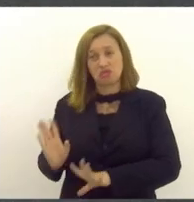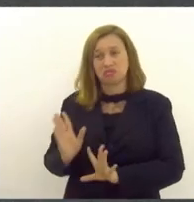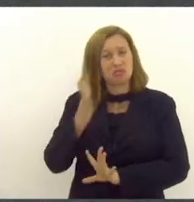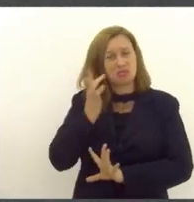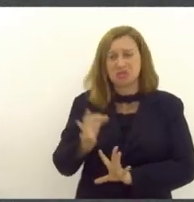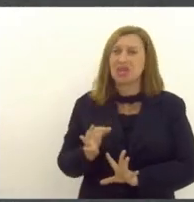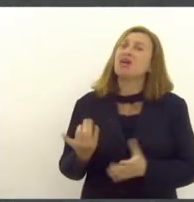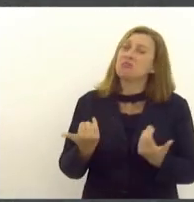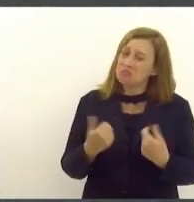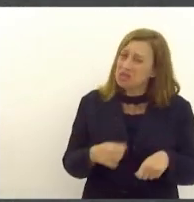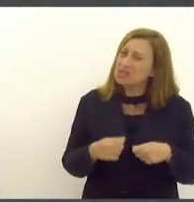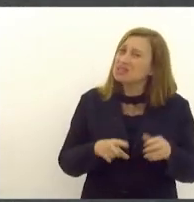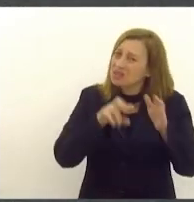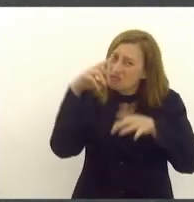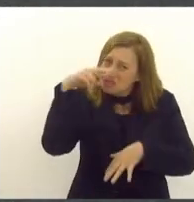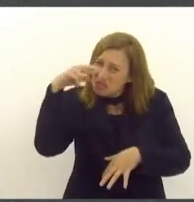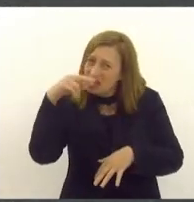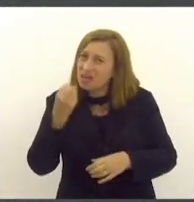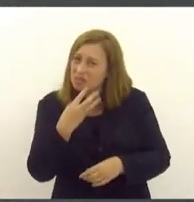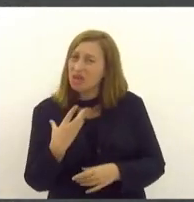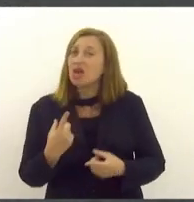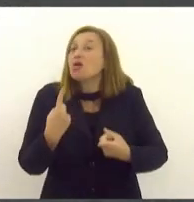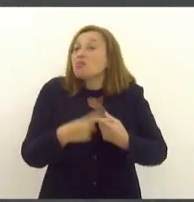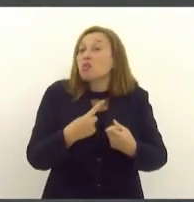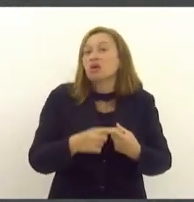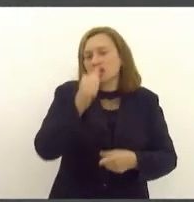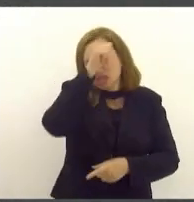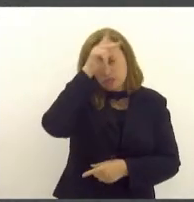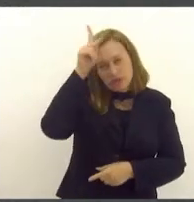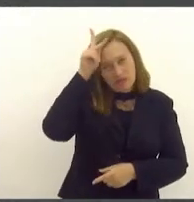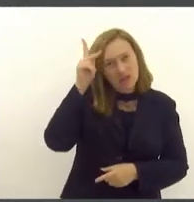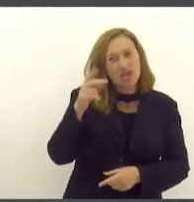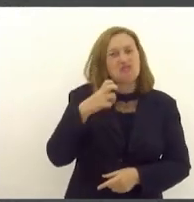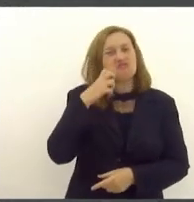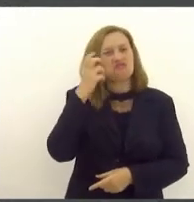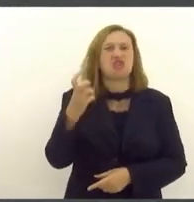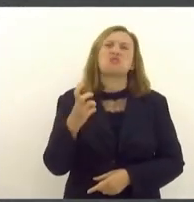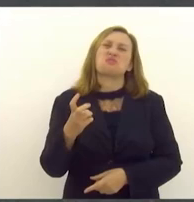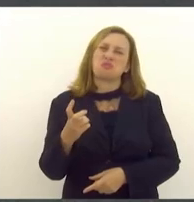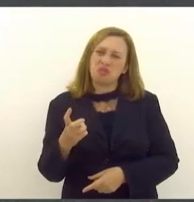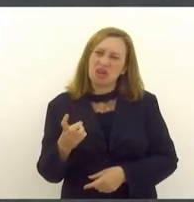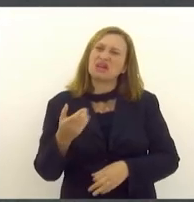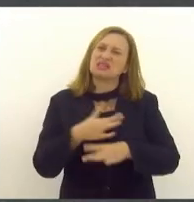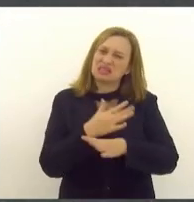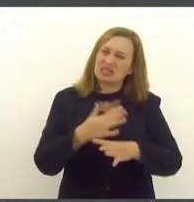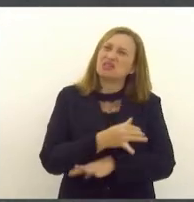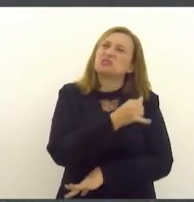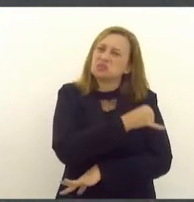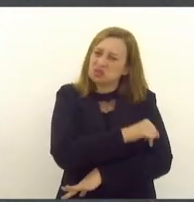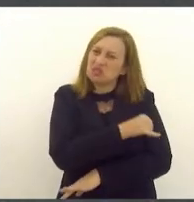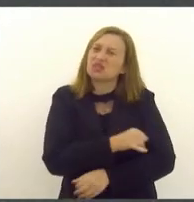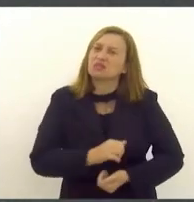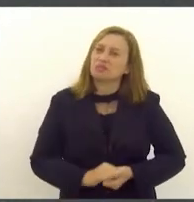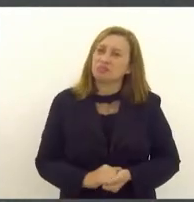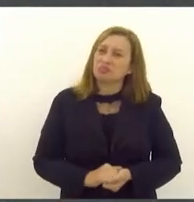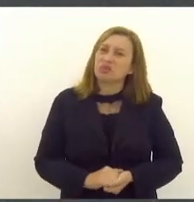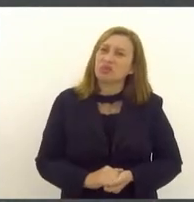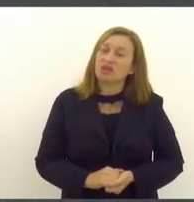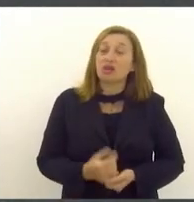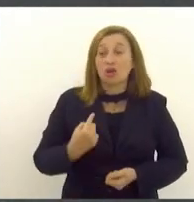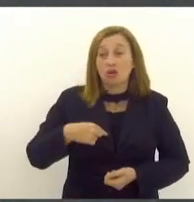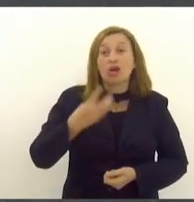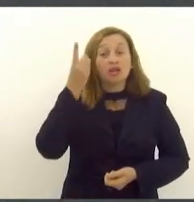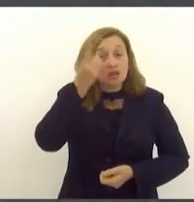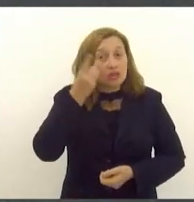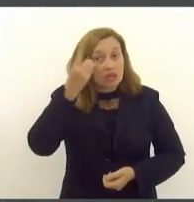a gente precisa fiscalizar isso porque esse prefeito envergonha a cidade do Rio de Janeiro eu estive com